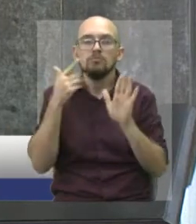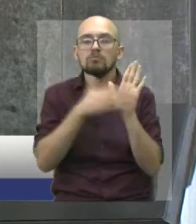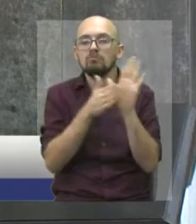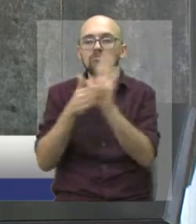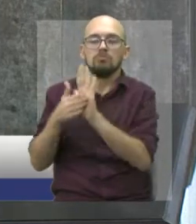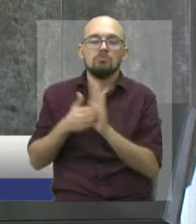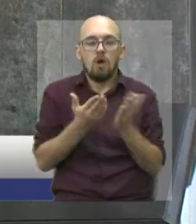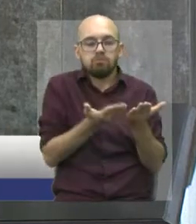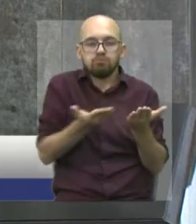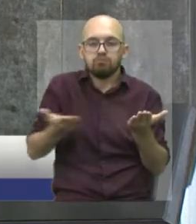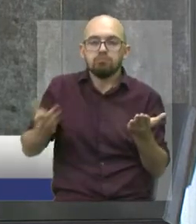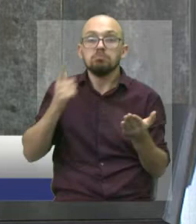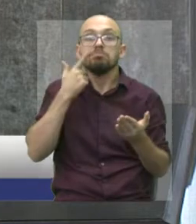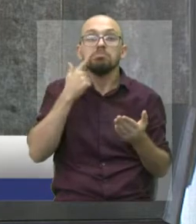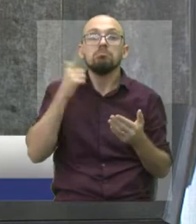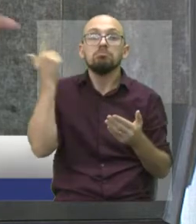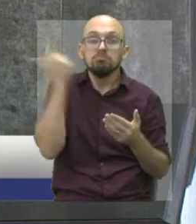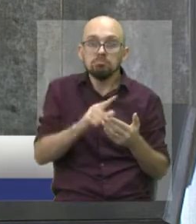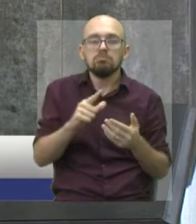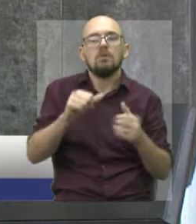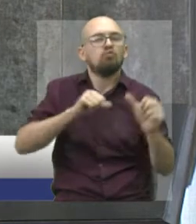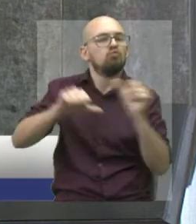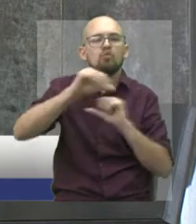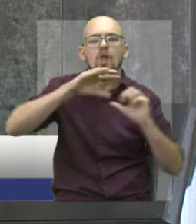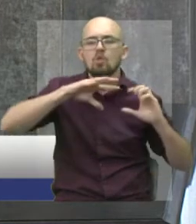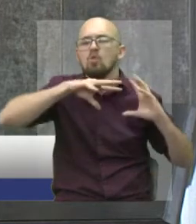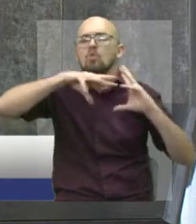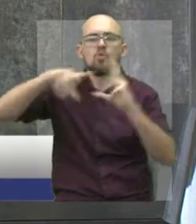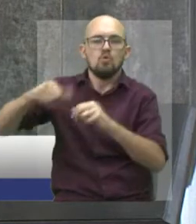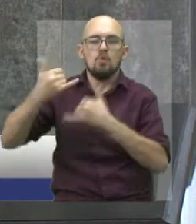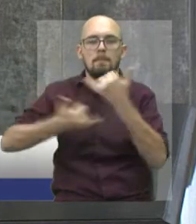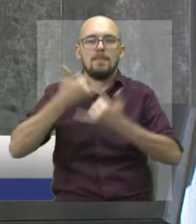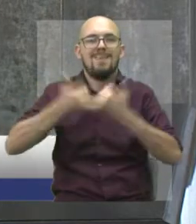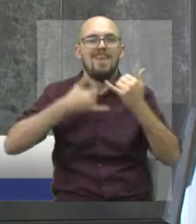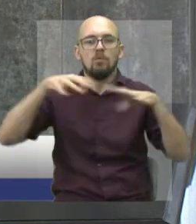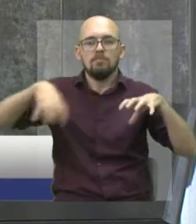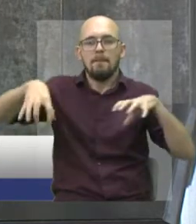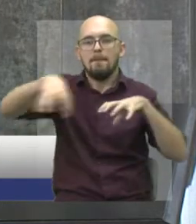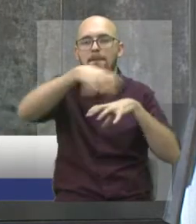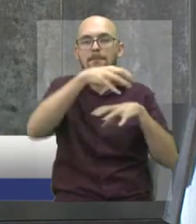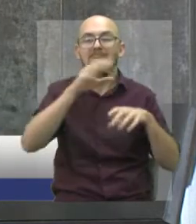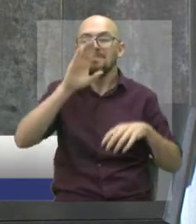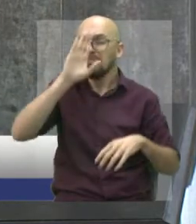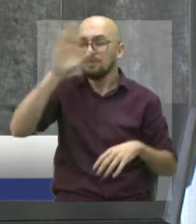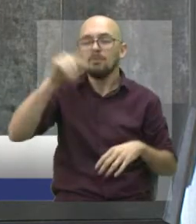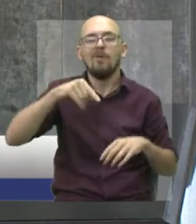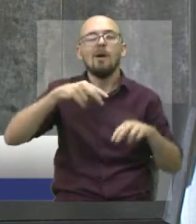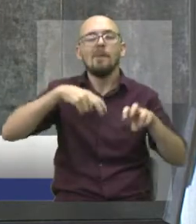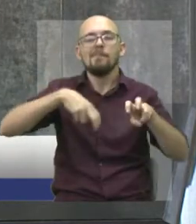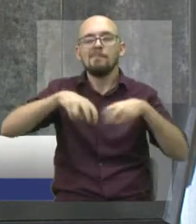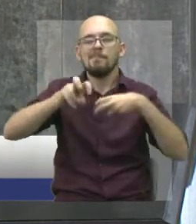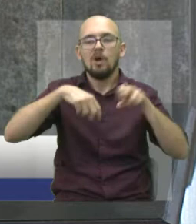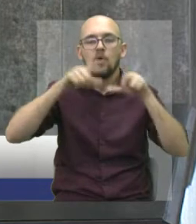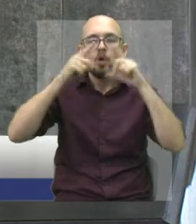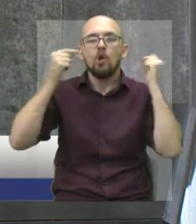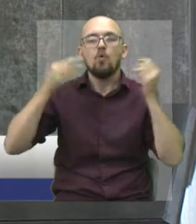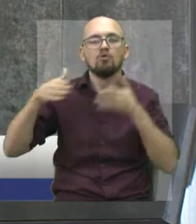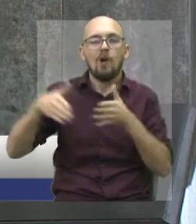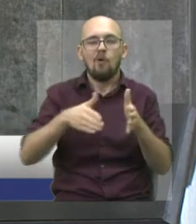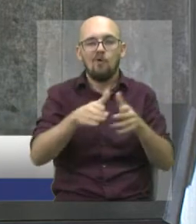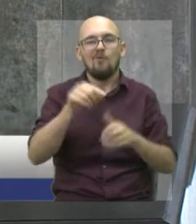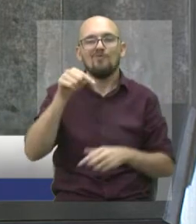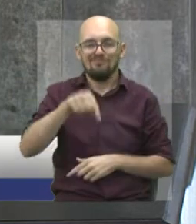brinquedos do nosso município, inclusive do Parque do Rojaú, que está incluso também